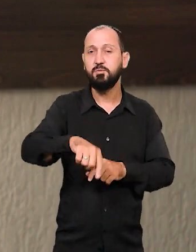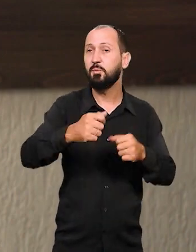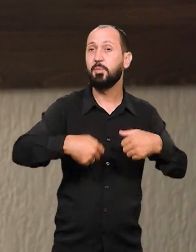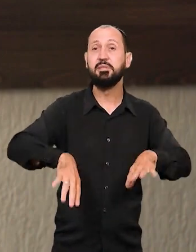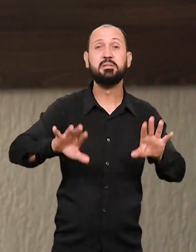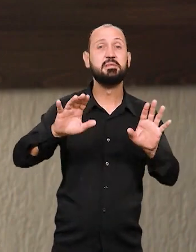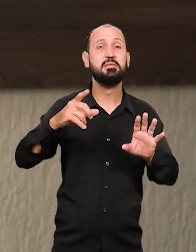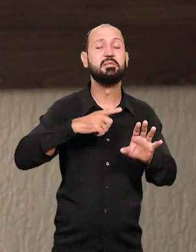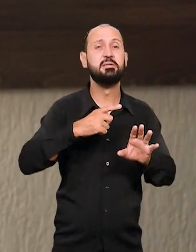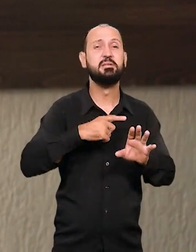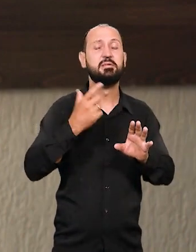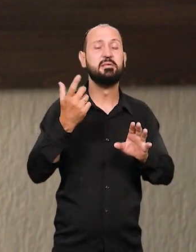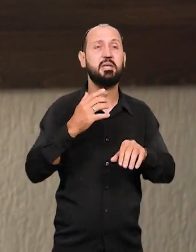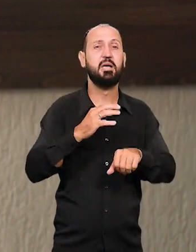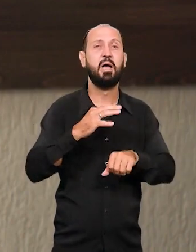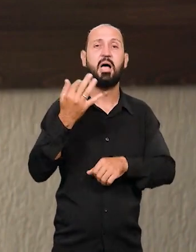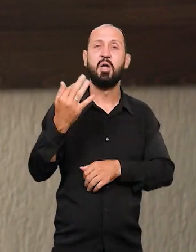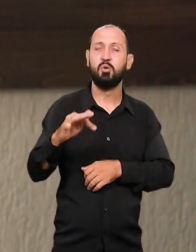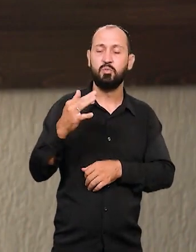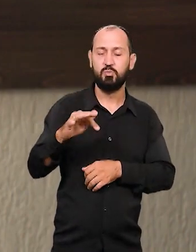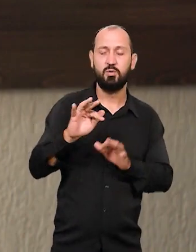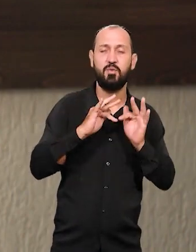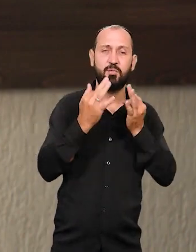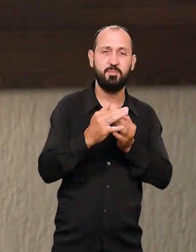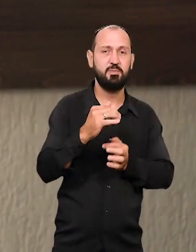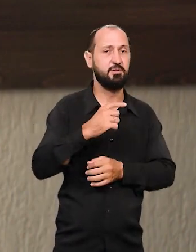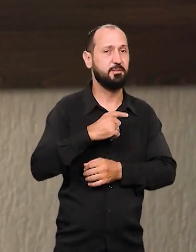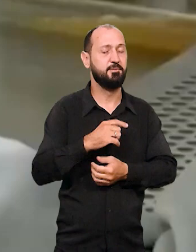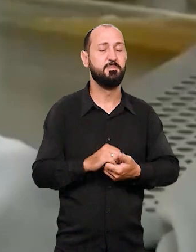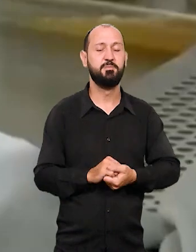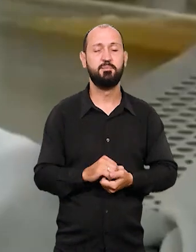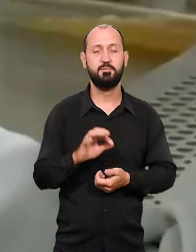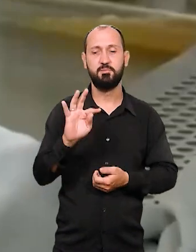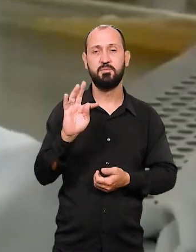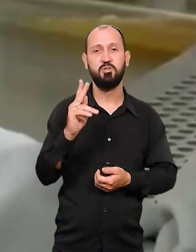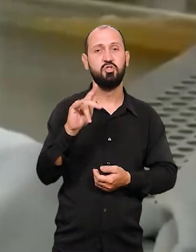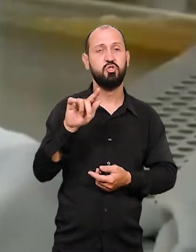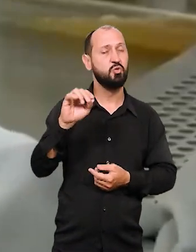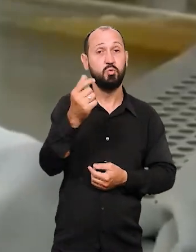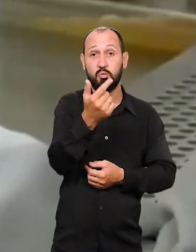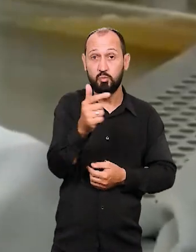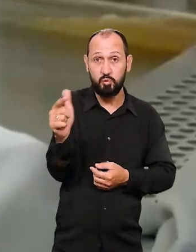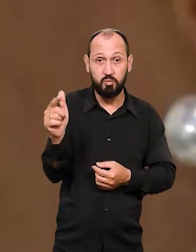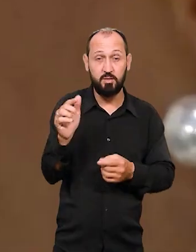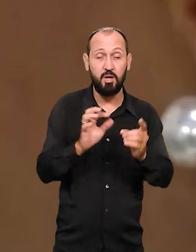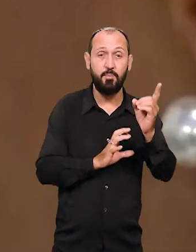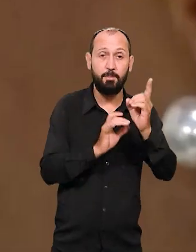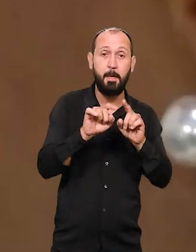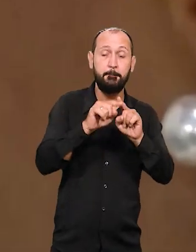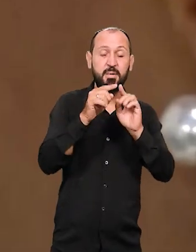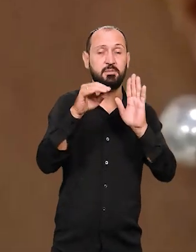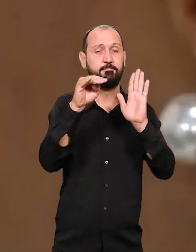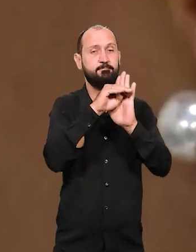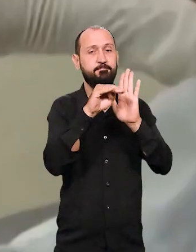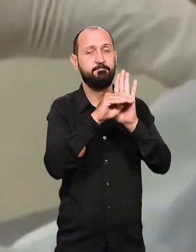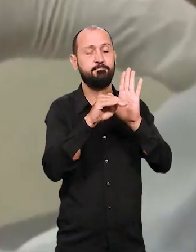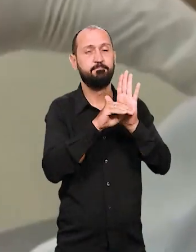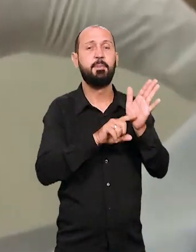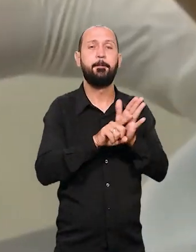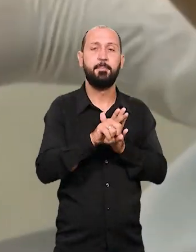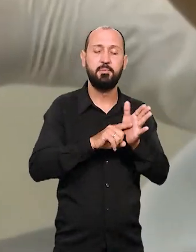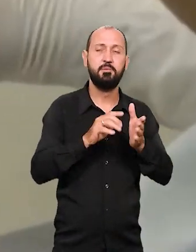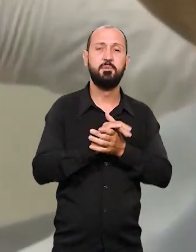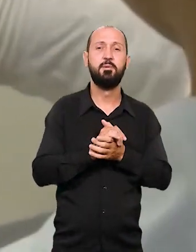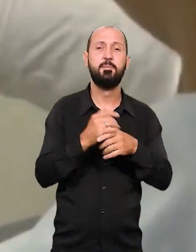não precisassem passar pela dor que eu e a minha família passamos. Tiago não tem o HIV, mas se enquadrou nos requisitos